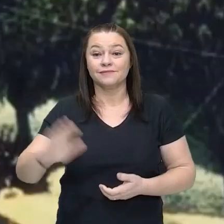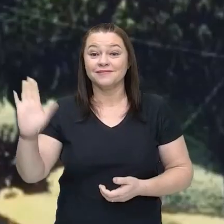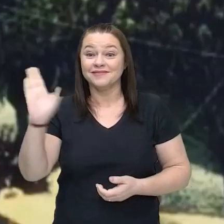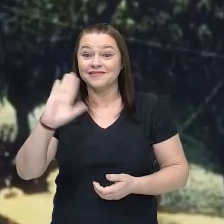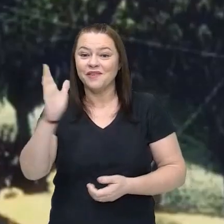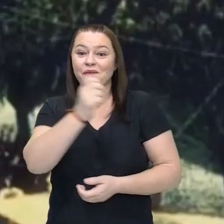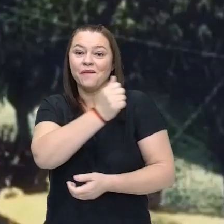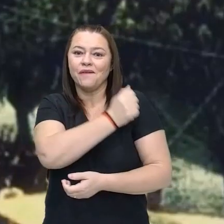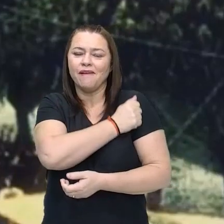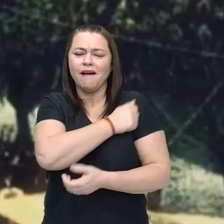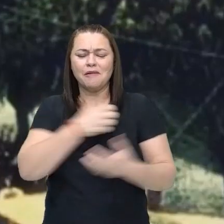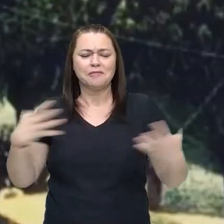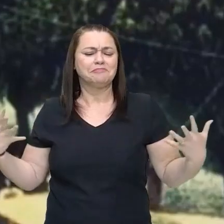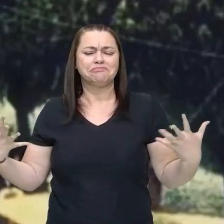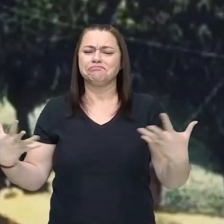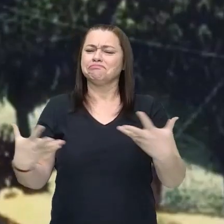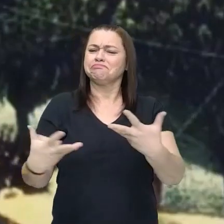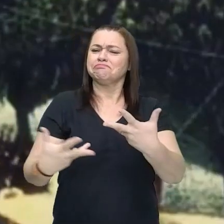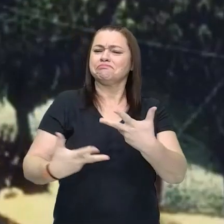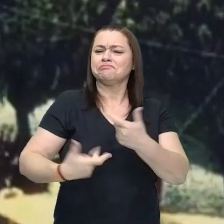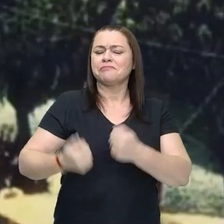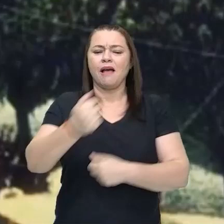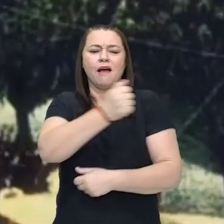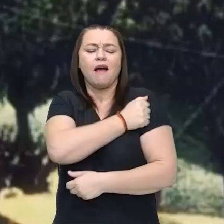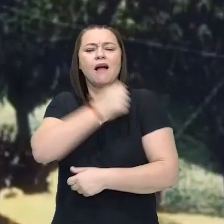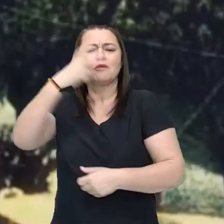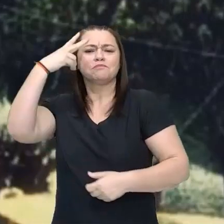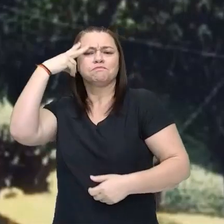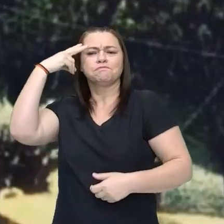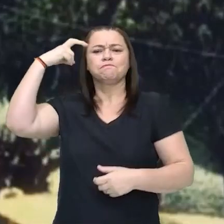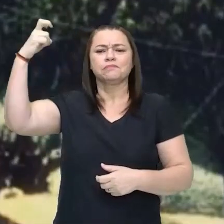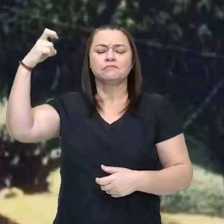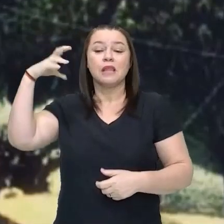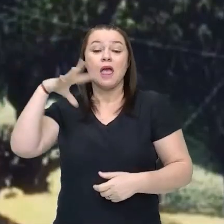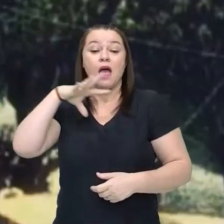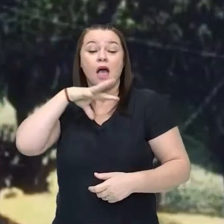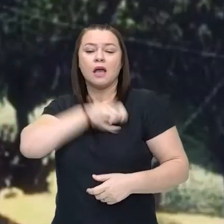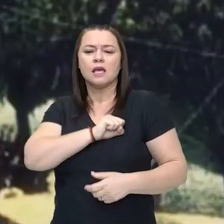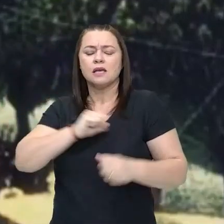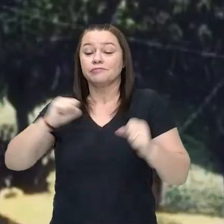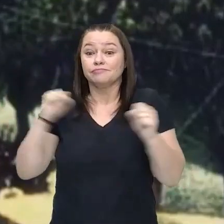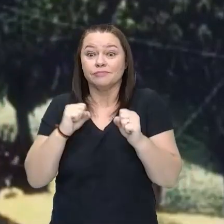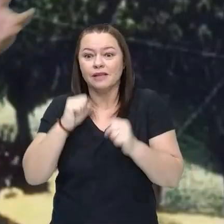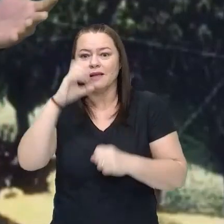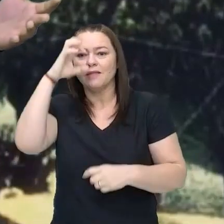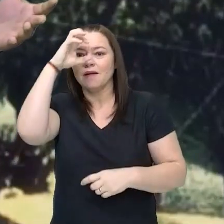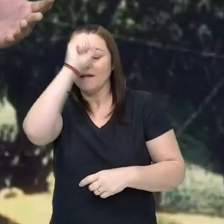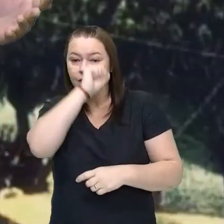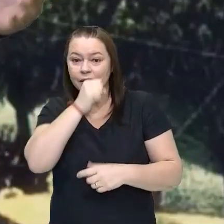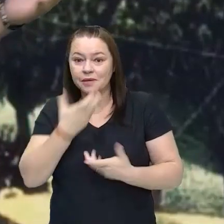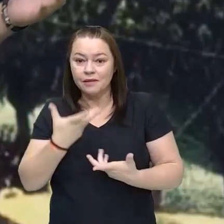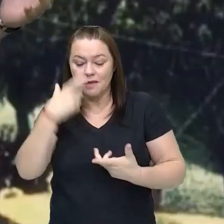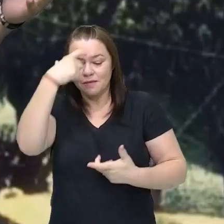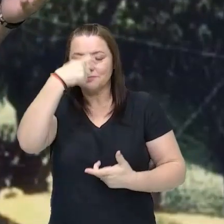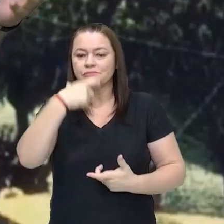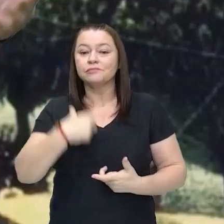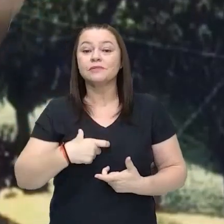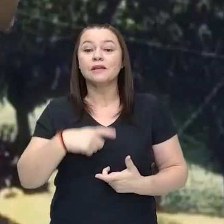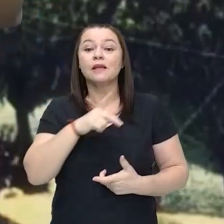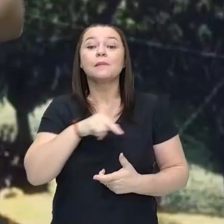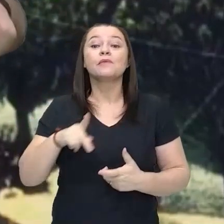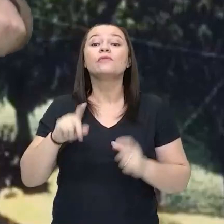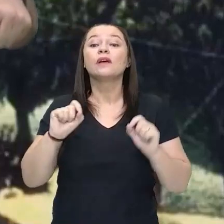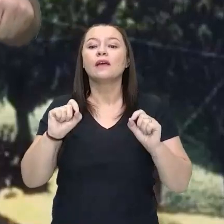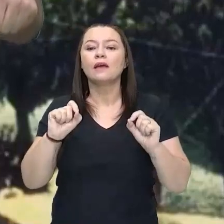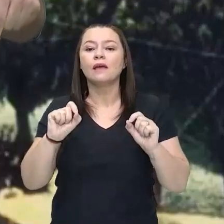Olá, alunos maravilhosos, alunos inteligentes, alunos que amam e que adoram aprender. Quem está falando? Quem?